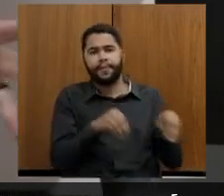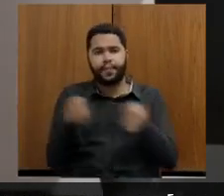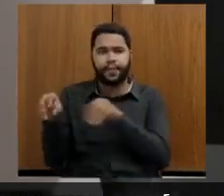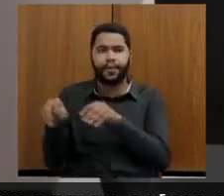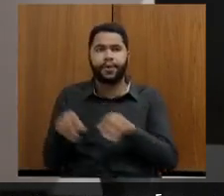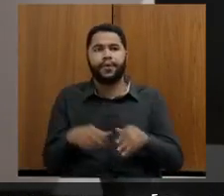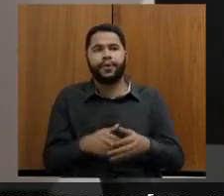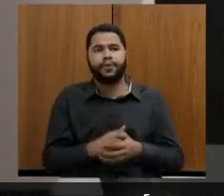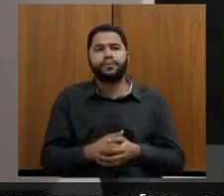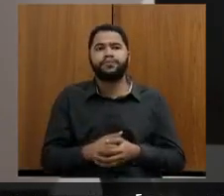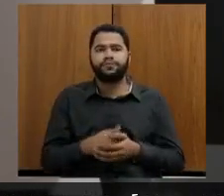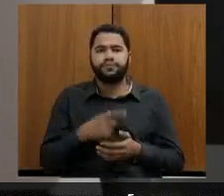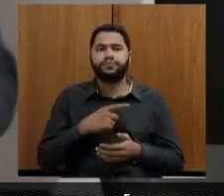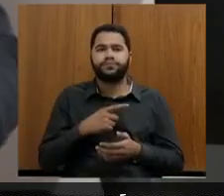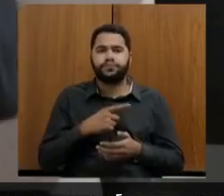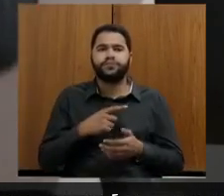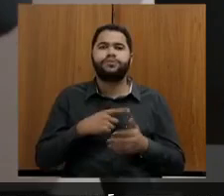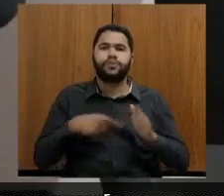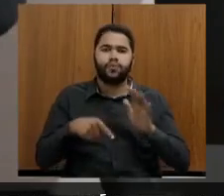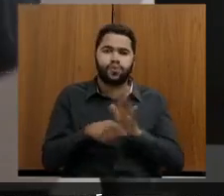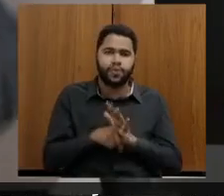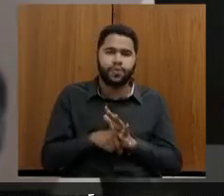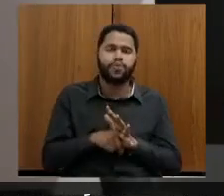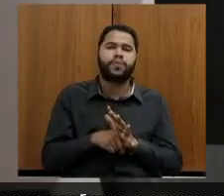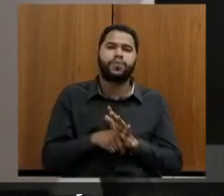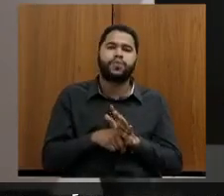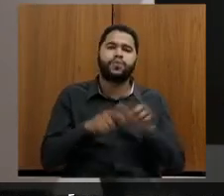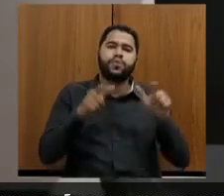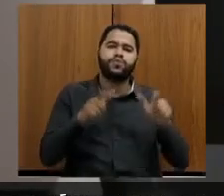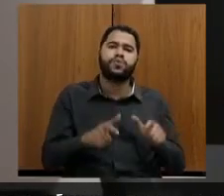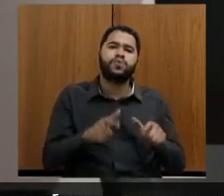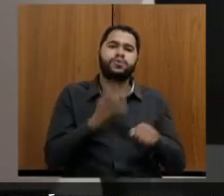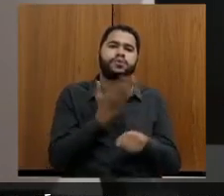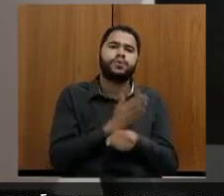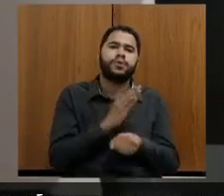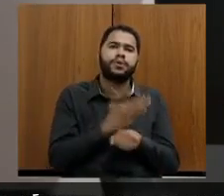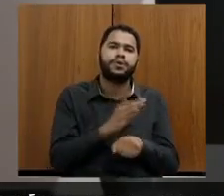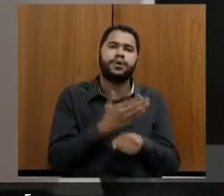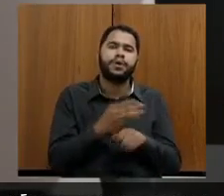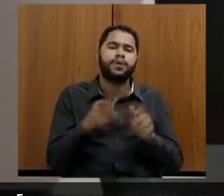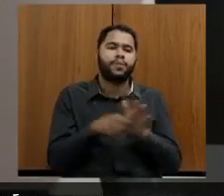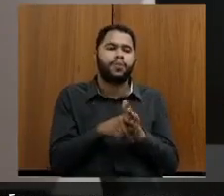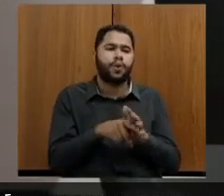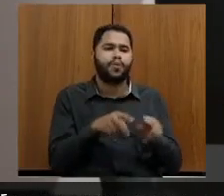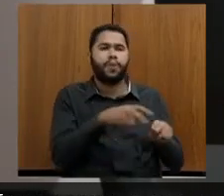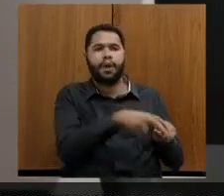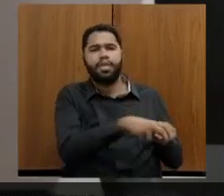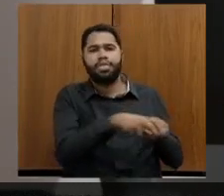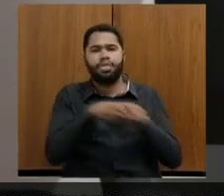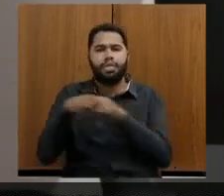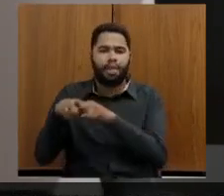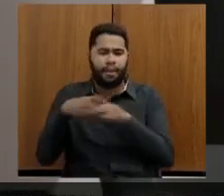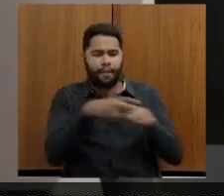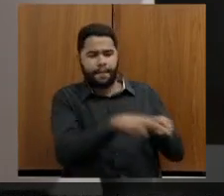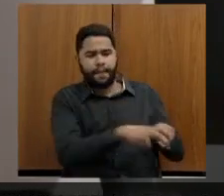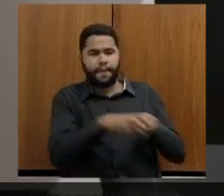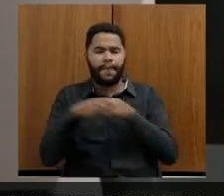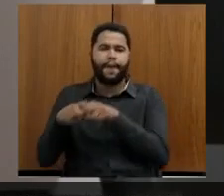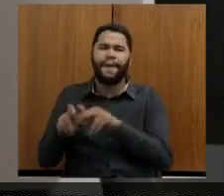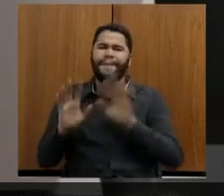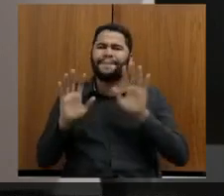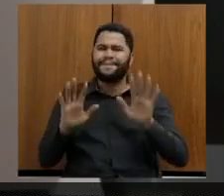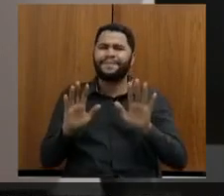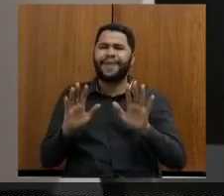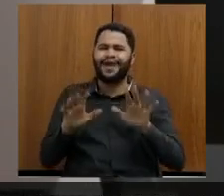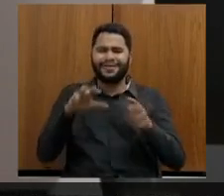o projeto lá da piscina ou do Centro de Treinamento Professor desencarceradores gente consegue comprar mas